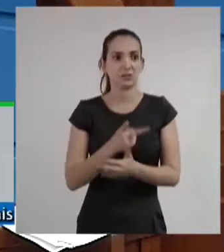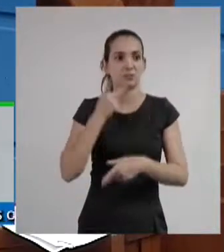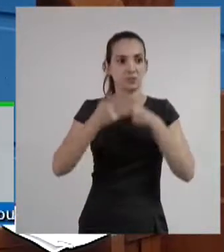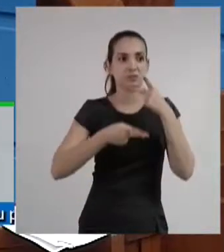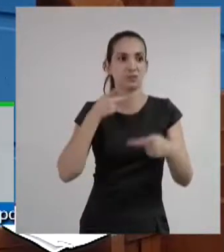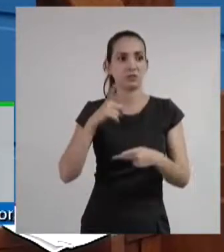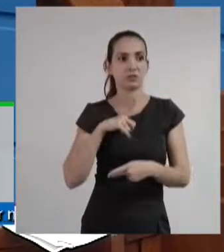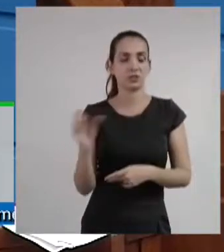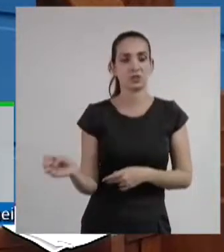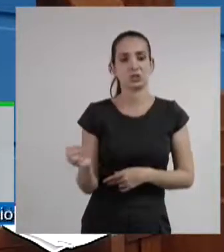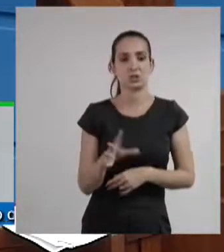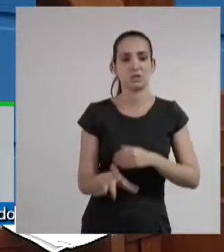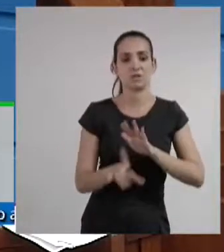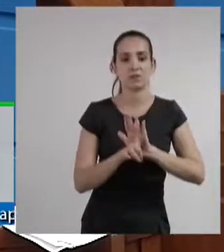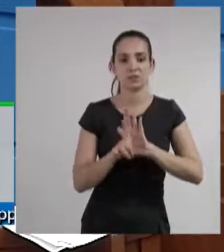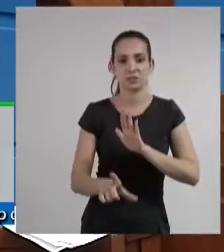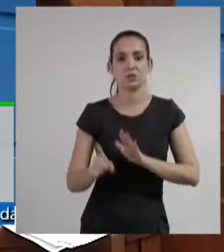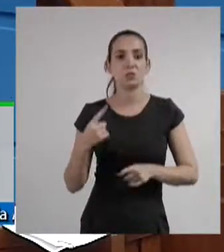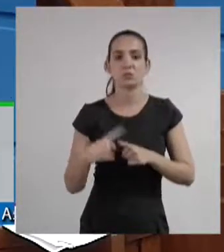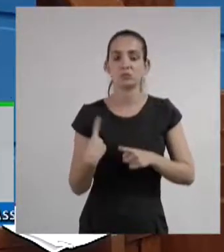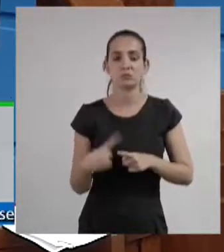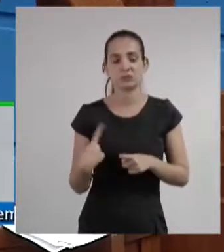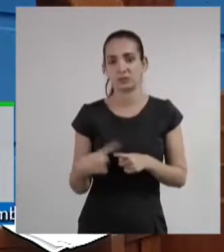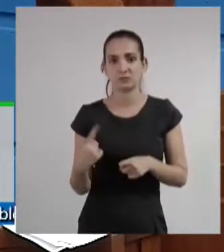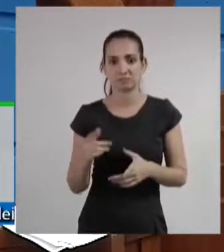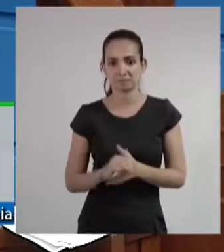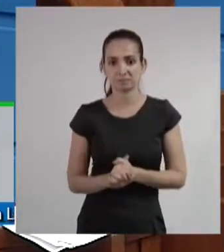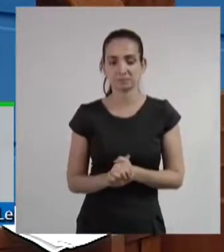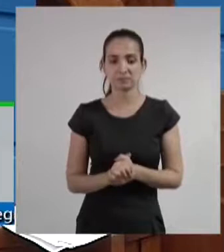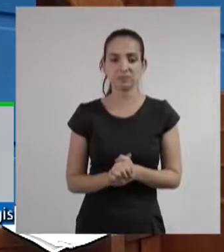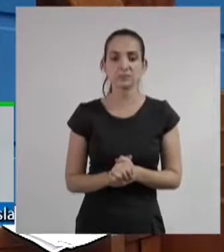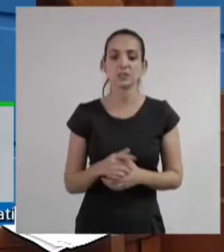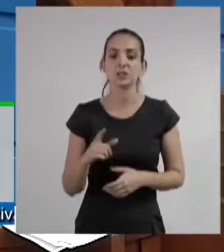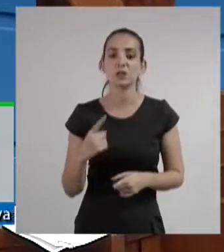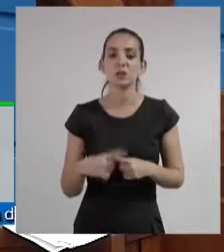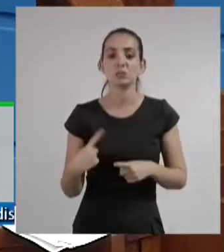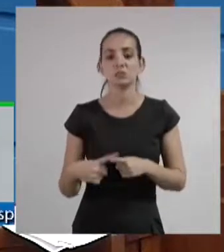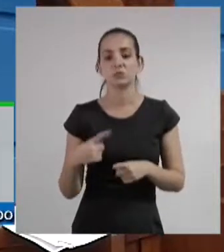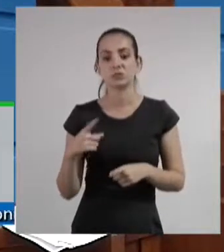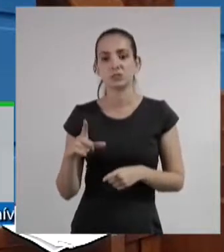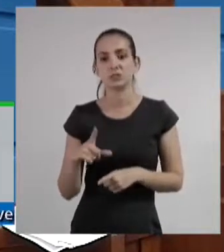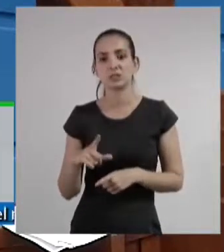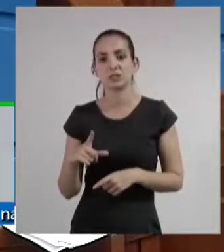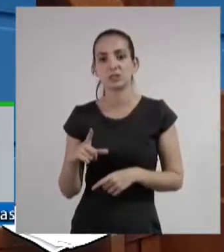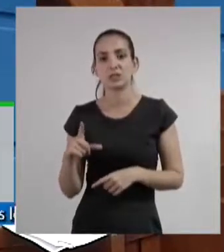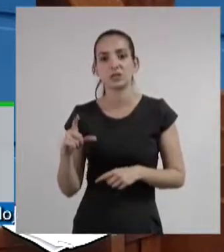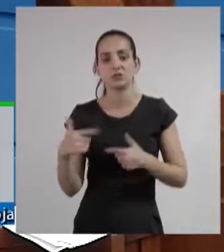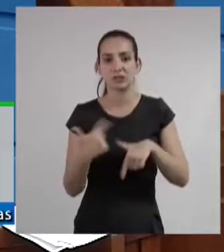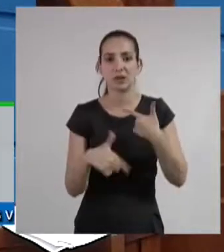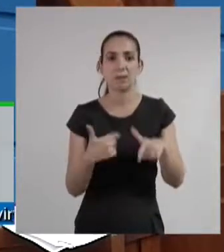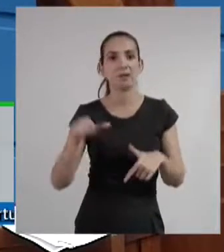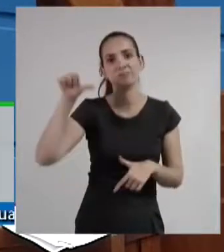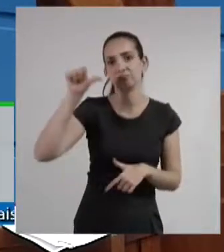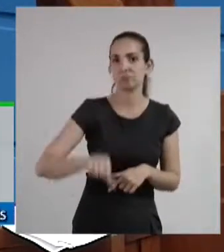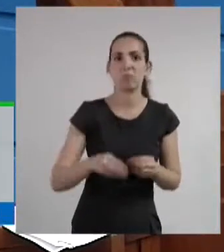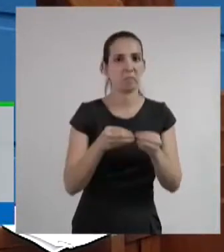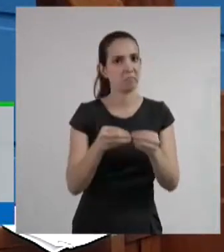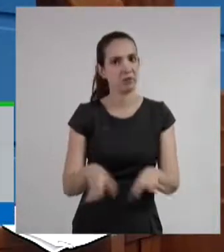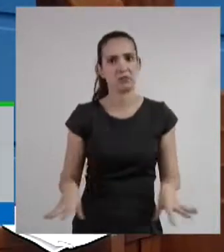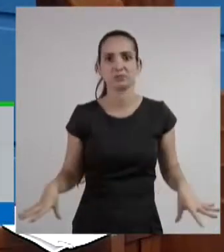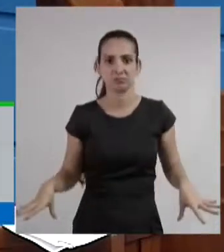vez que eles falam em modernizar a legislação, é para precarizar as condições de trabalho